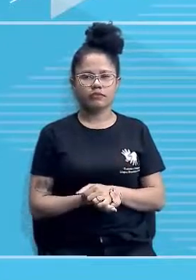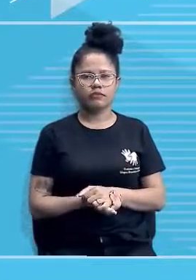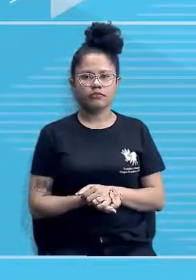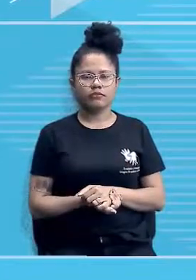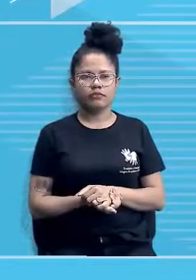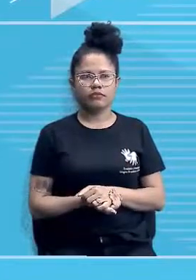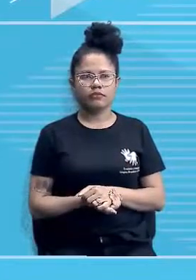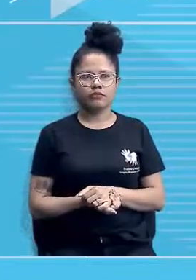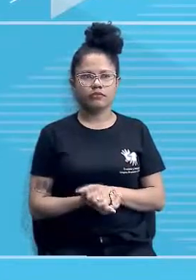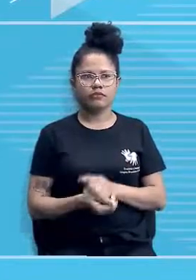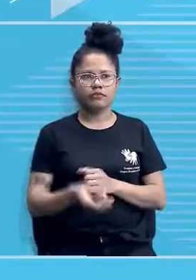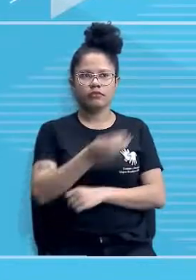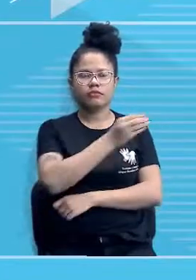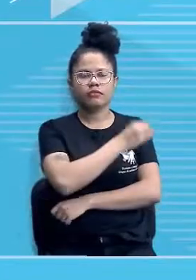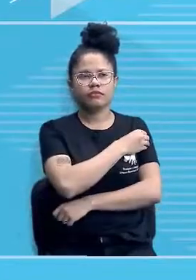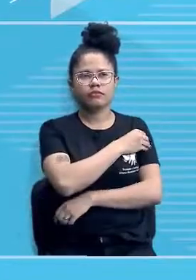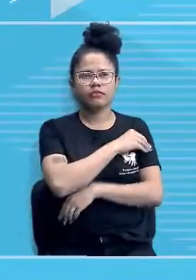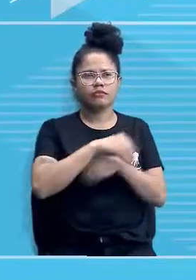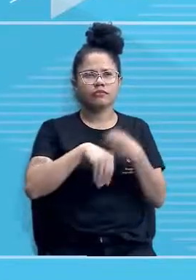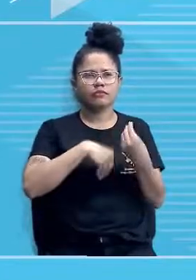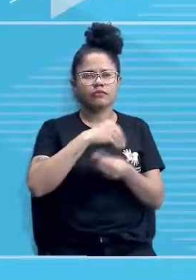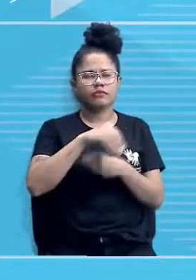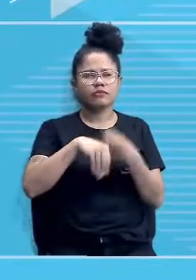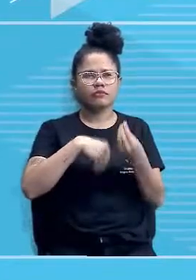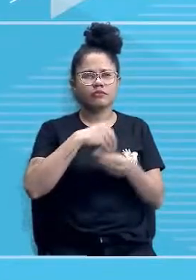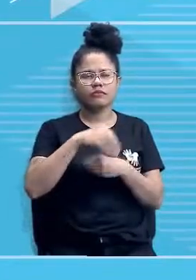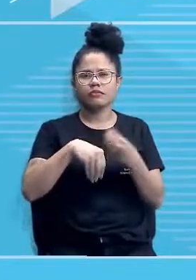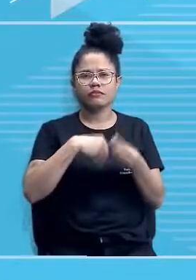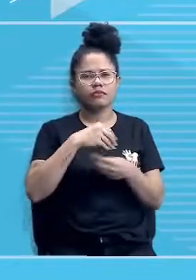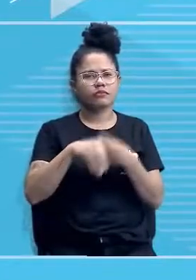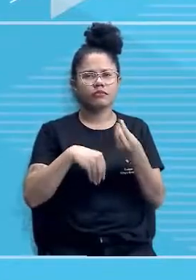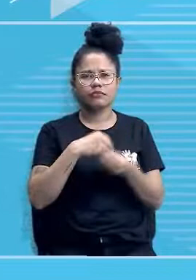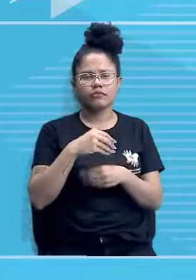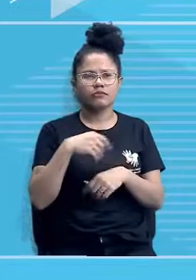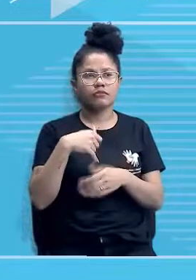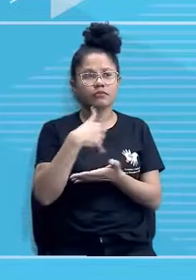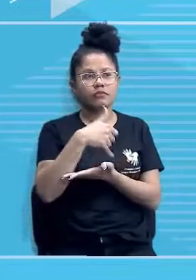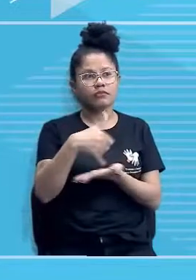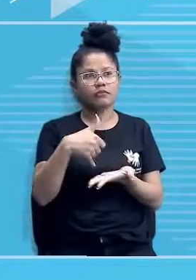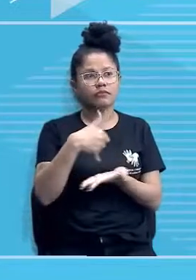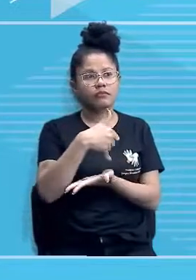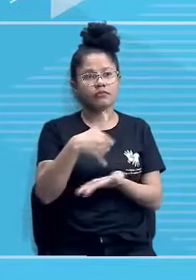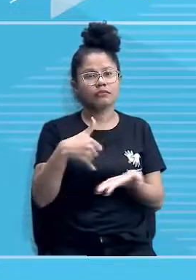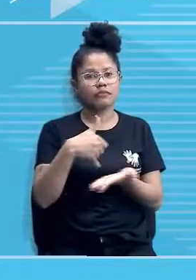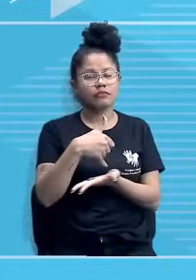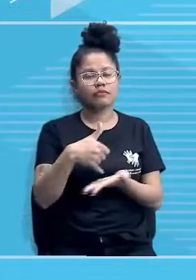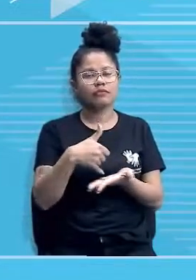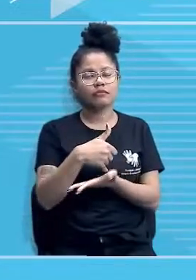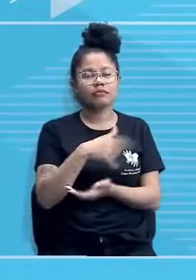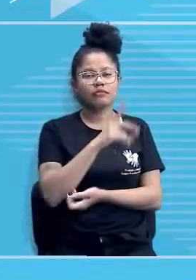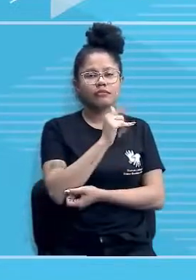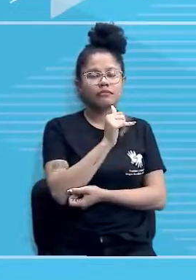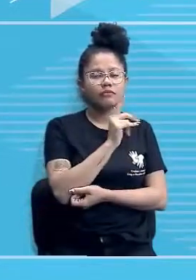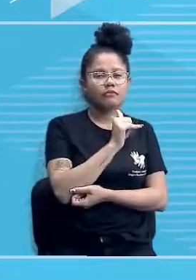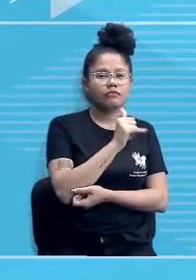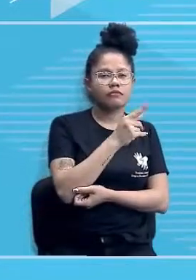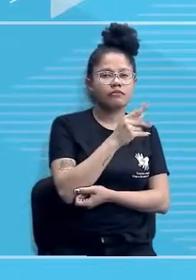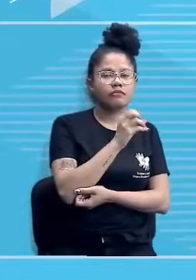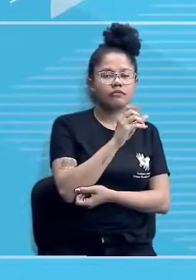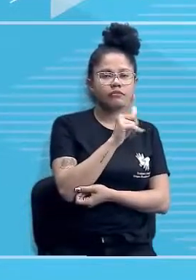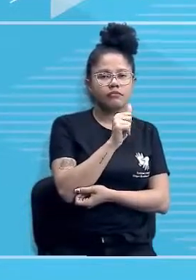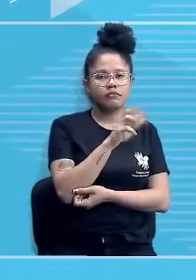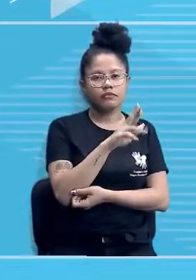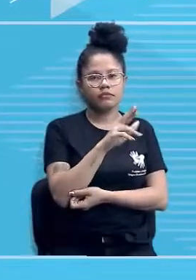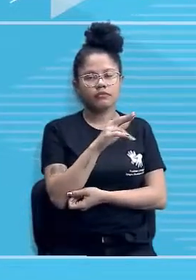é por isso que álcool não se mistura com gordura se a água é polar e